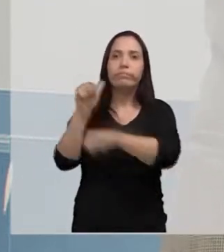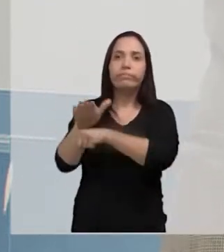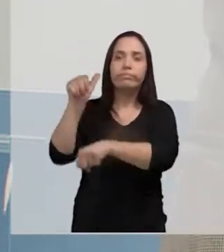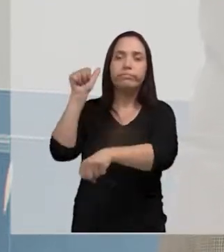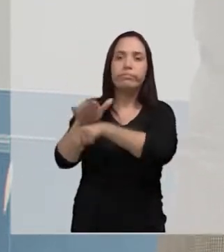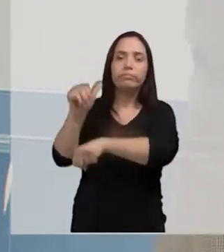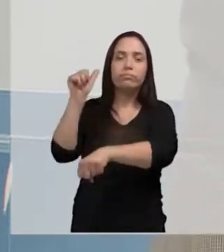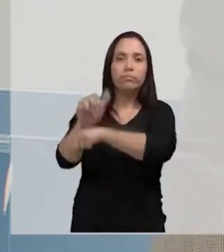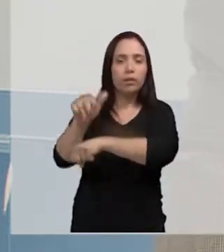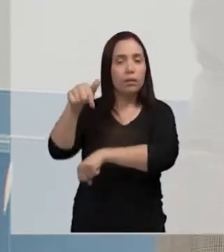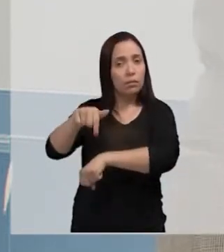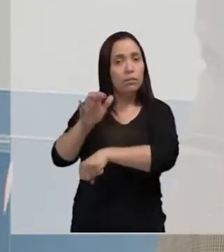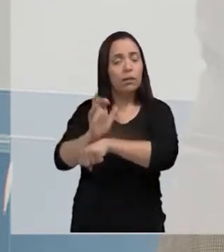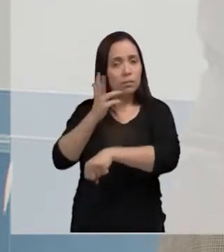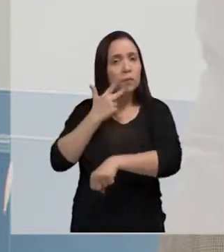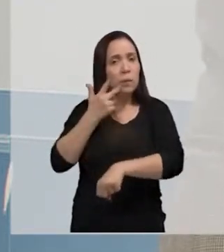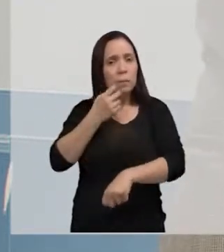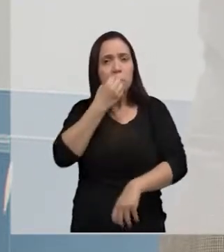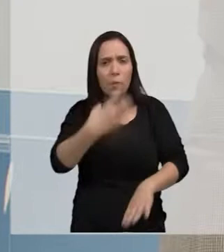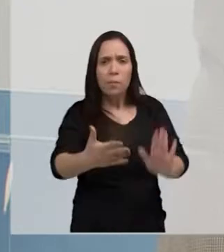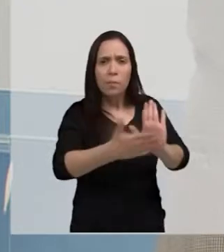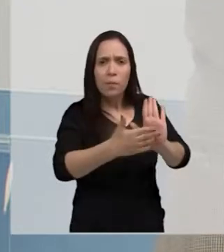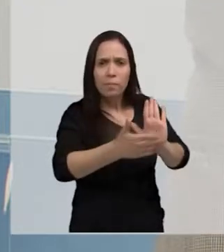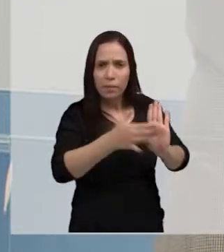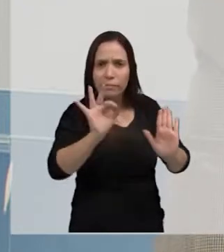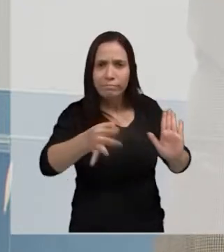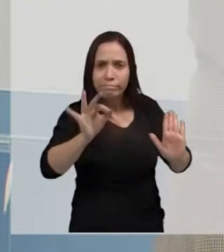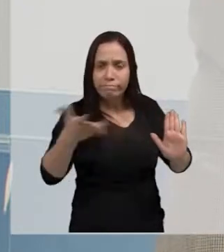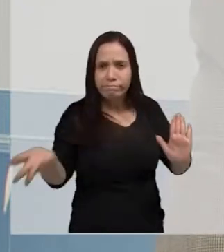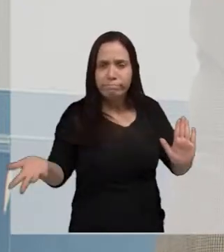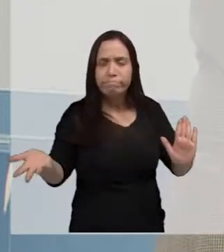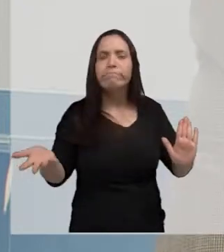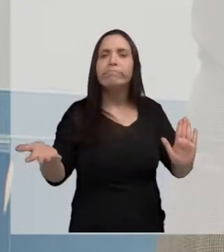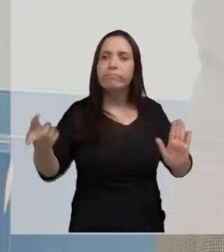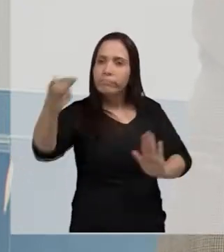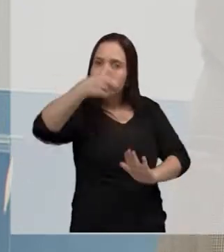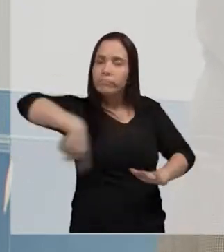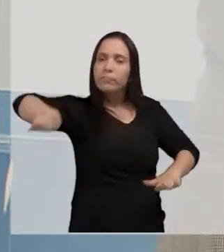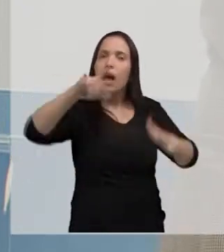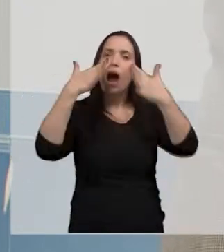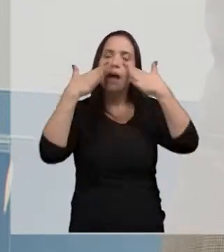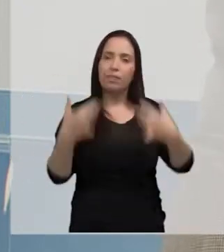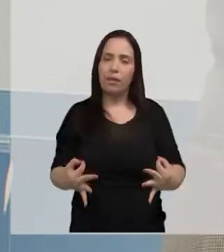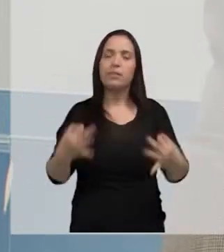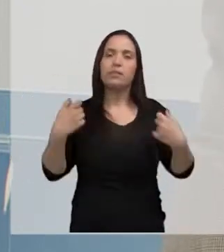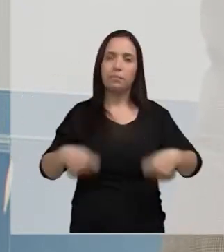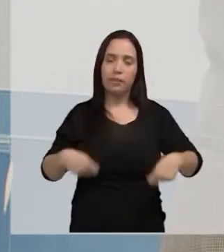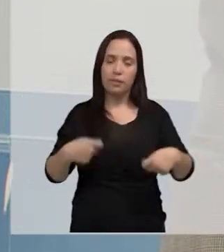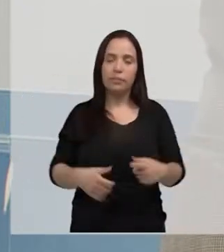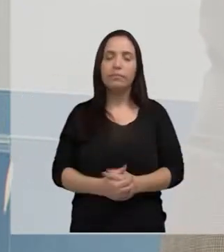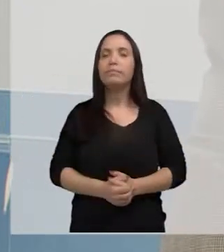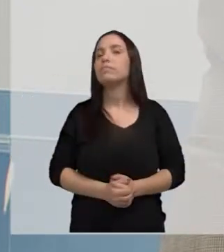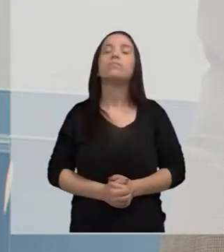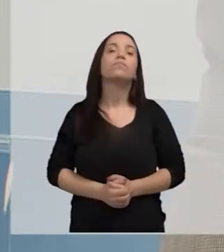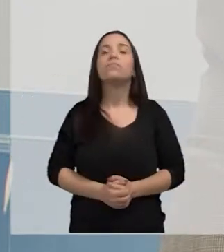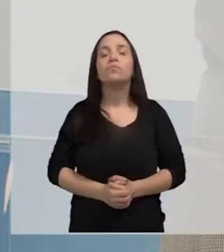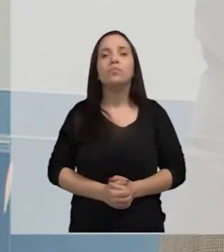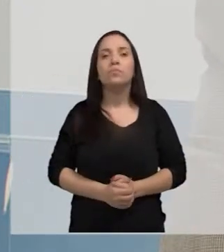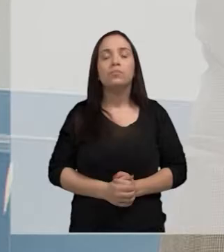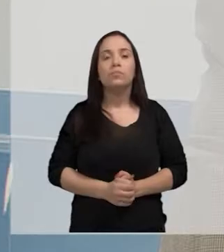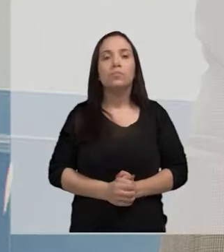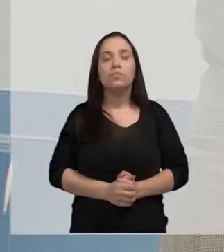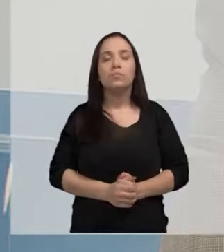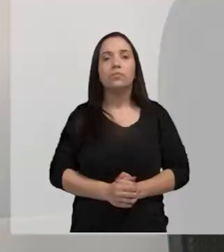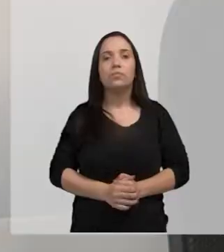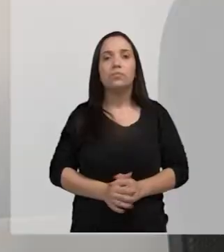São abandonados aqui. Boa proposta, né, Luiz? E que merece atenção também, mas, Carlos, eleitoralmente, disso aí. Só para a gente sair